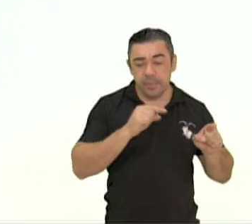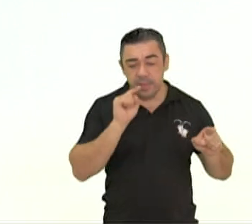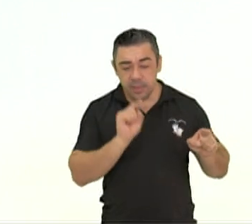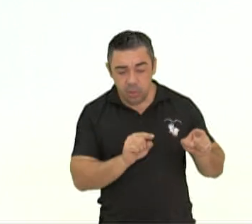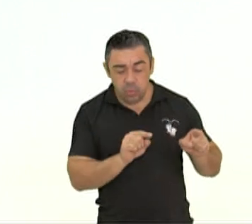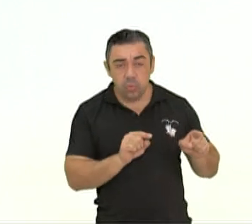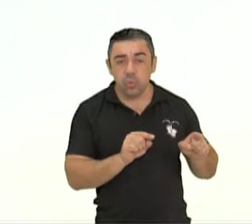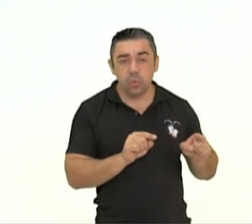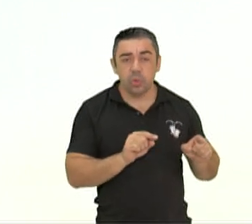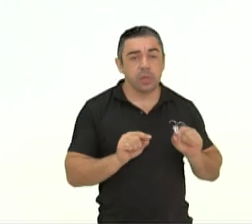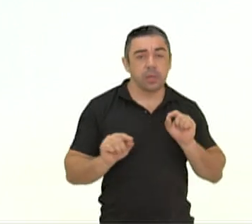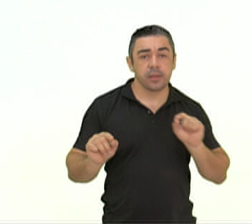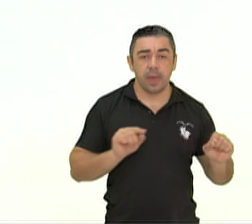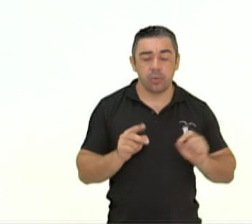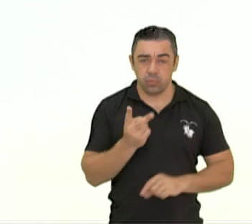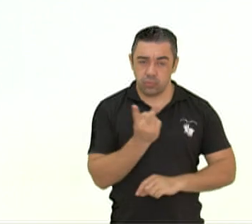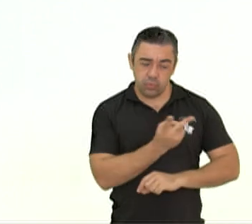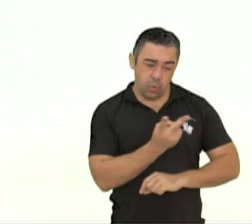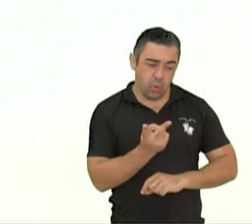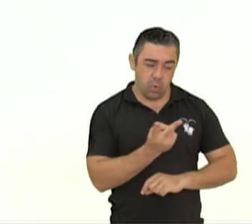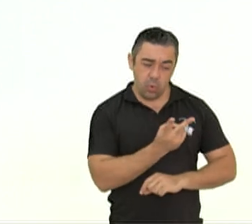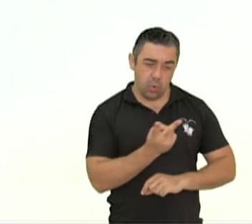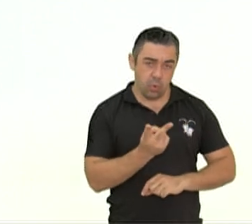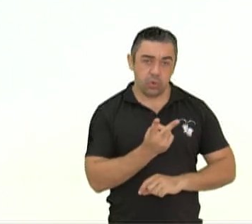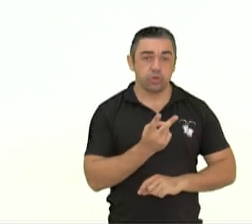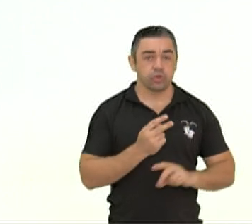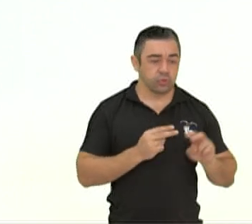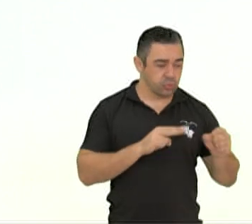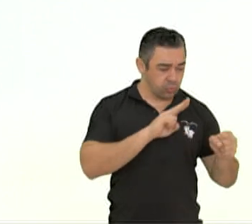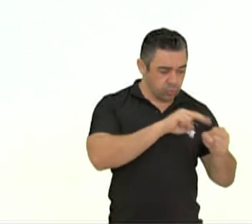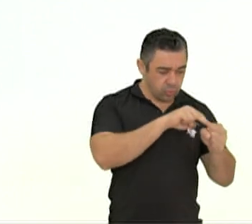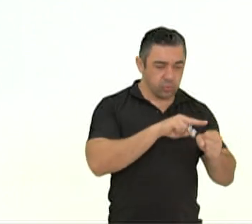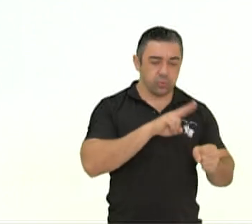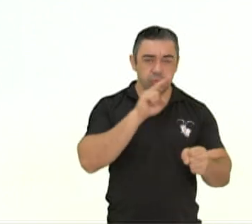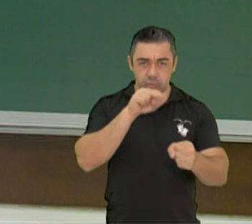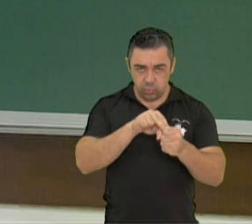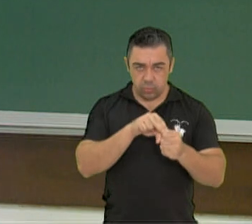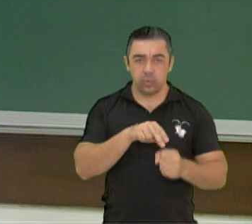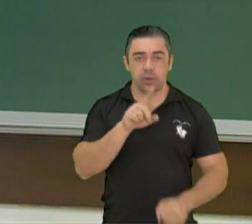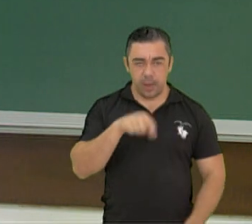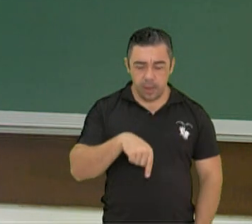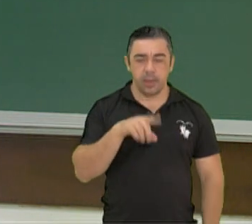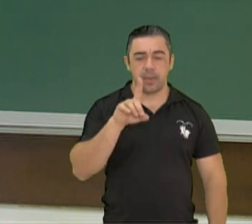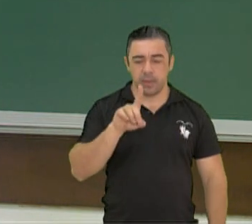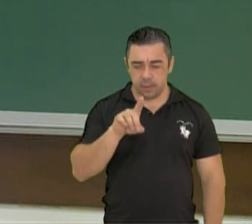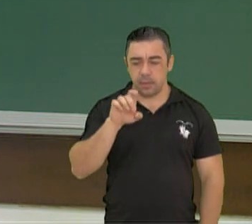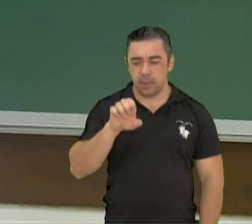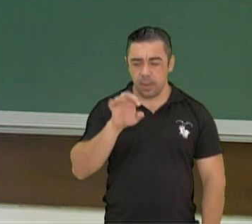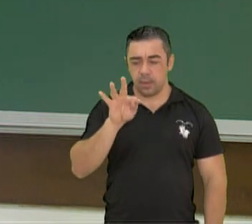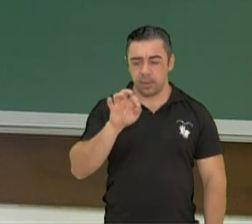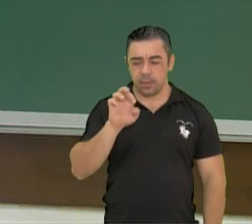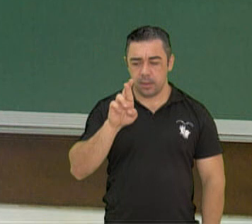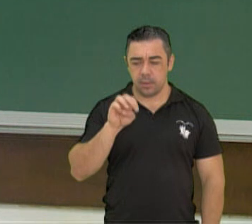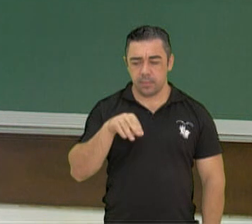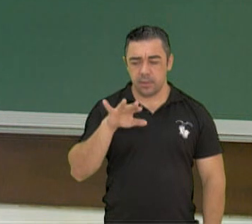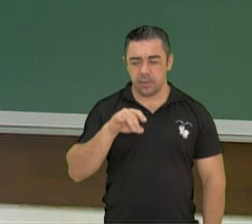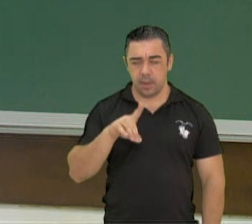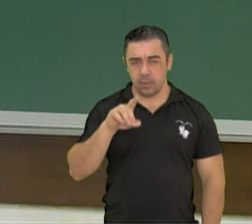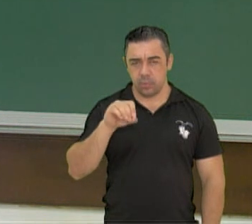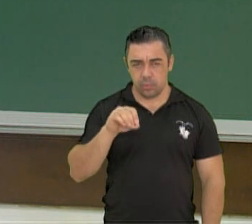quem bebeu? Menina e menino. Então, os dois núcleos, determinou, eu sei quem é. Muito fácil.